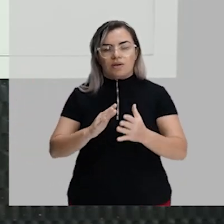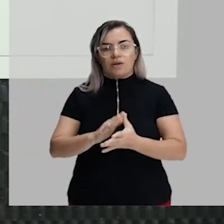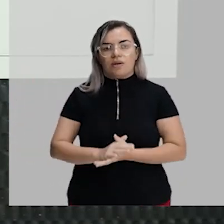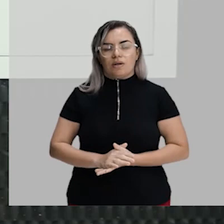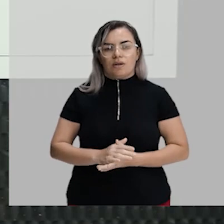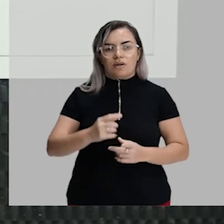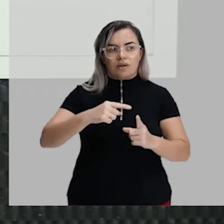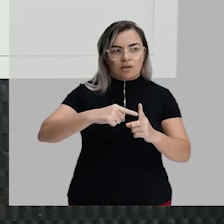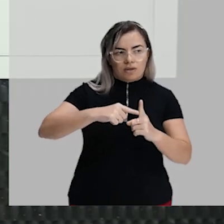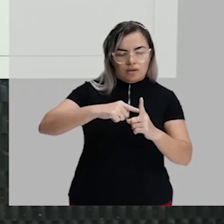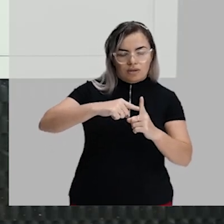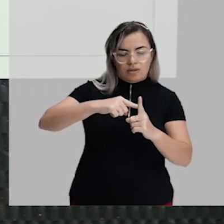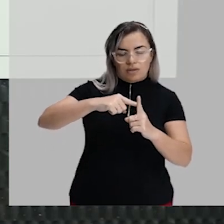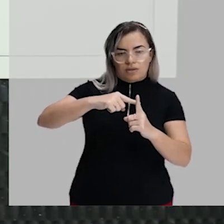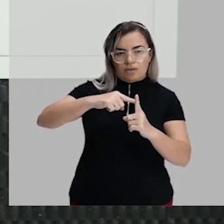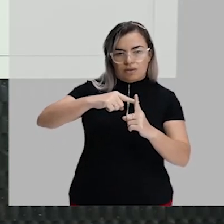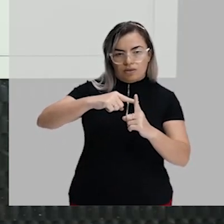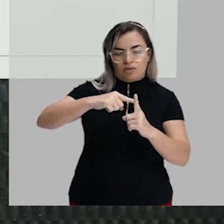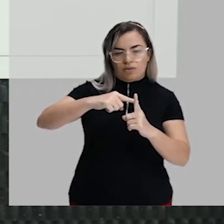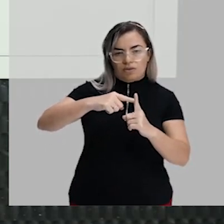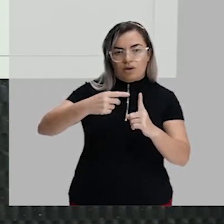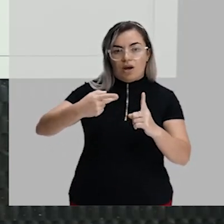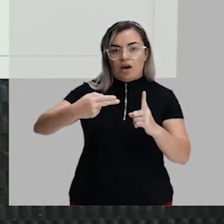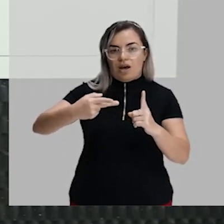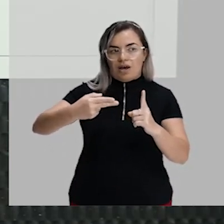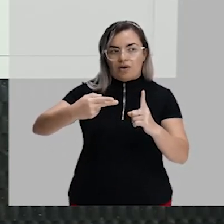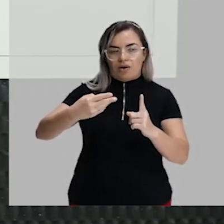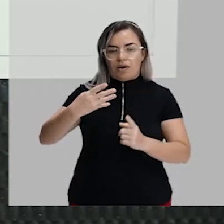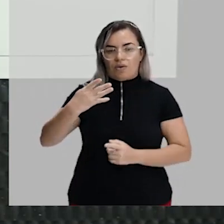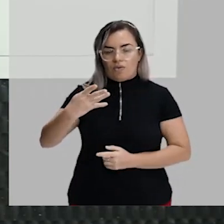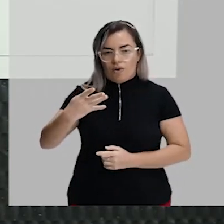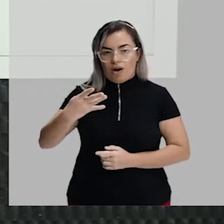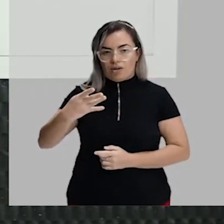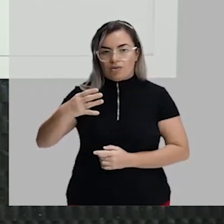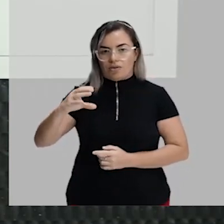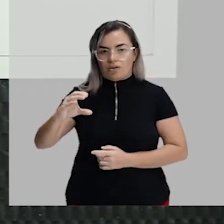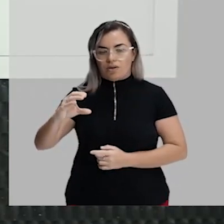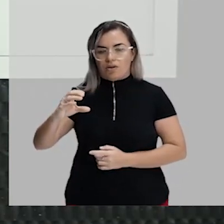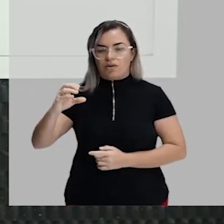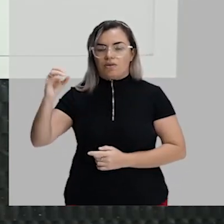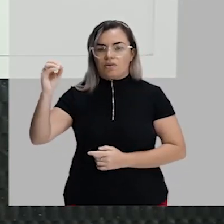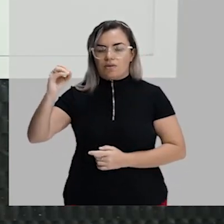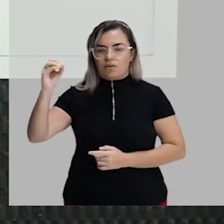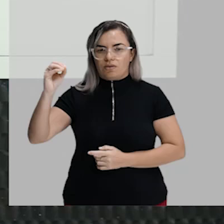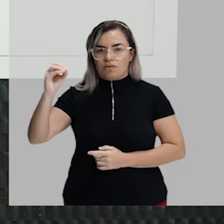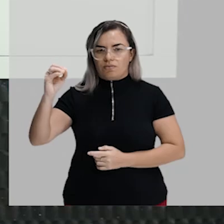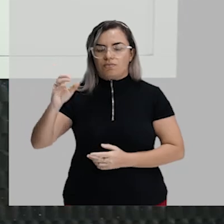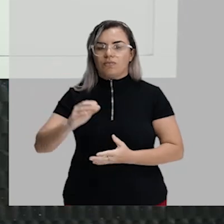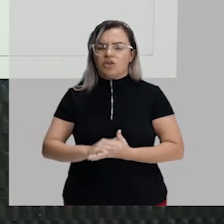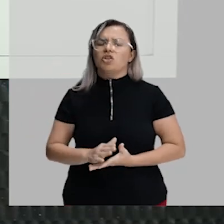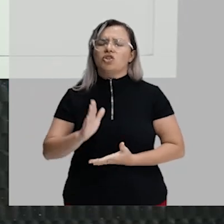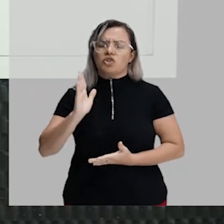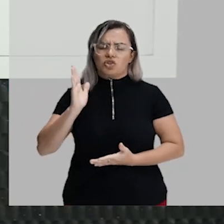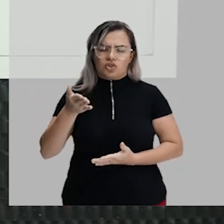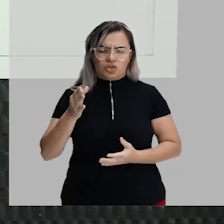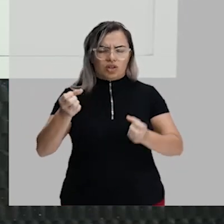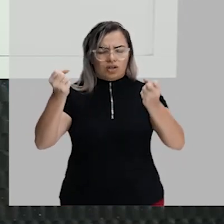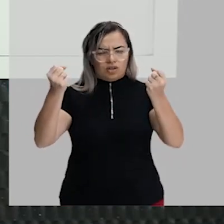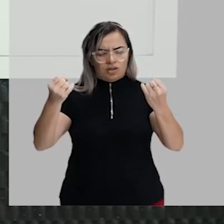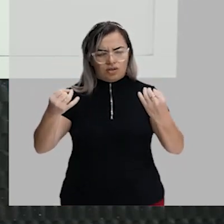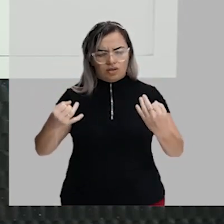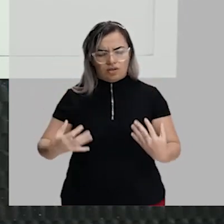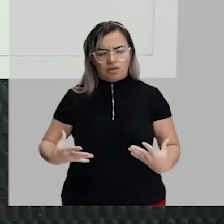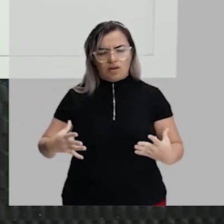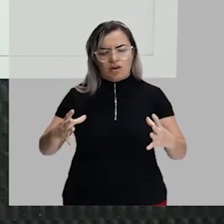a 4 graus Celsius. Falamos isso em sala de aula, né? Lá acontece a contração máxima, para depois